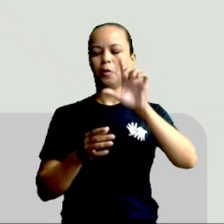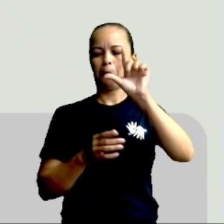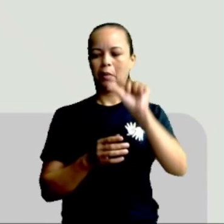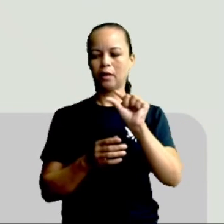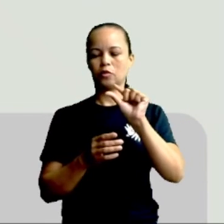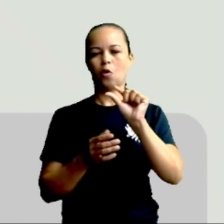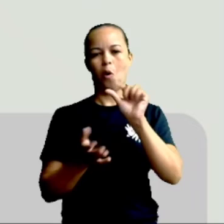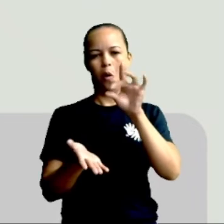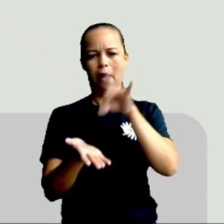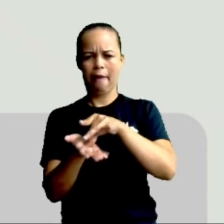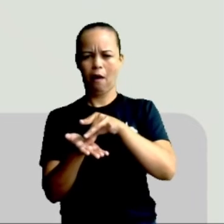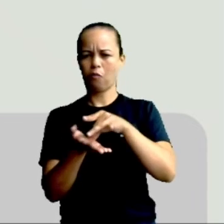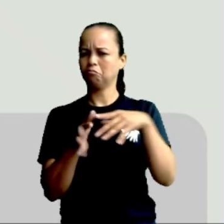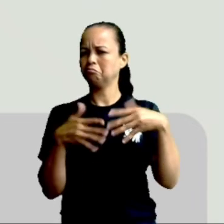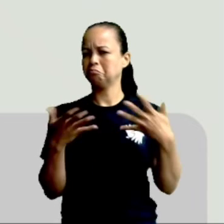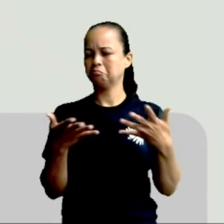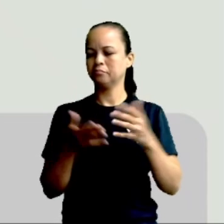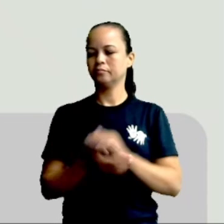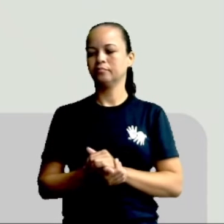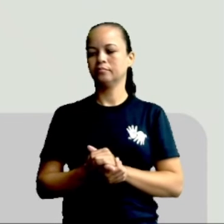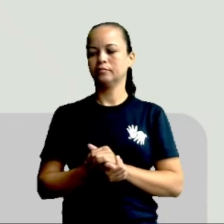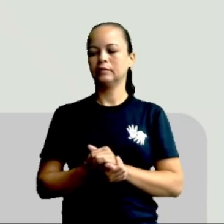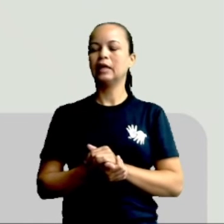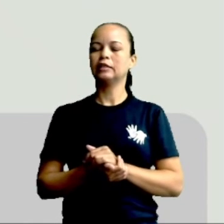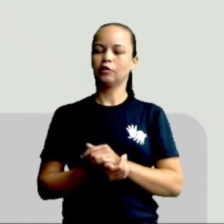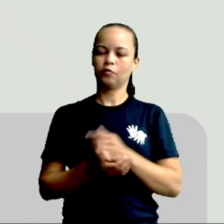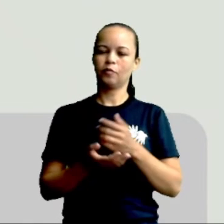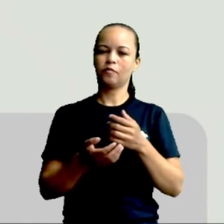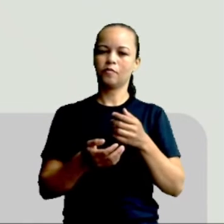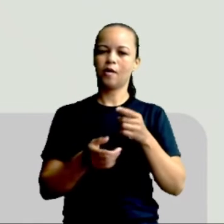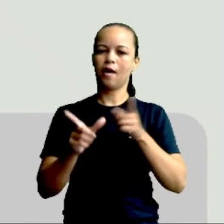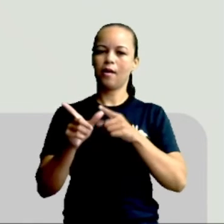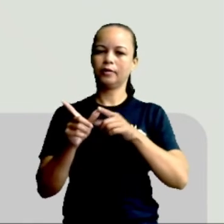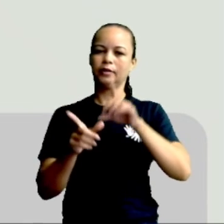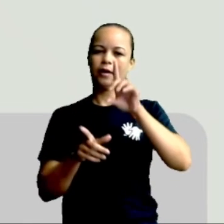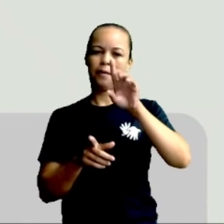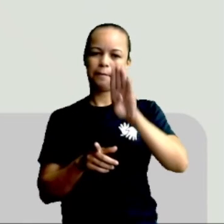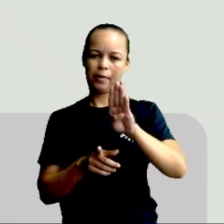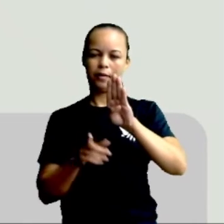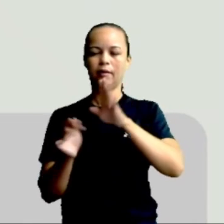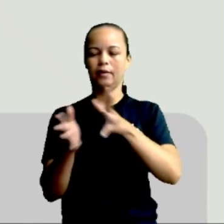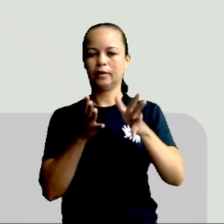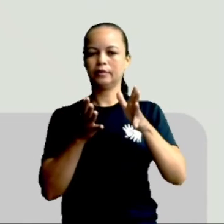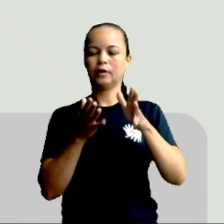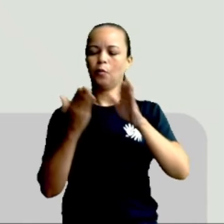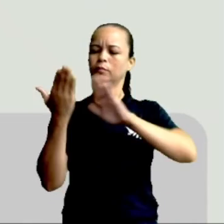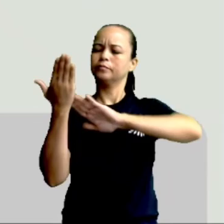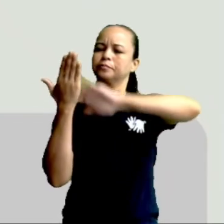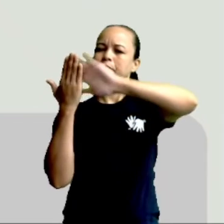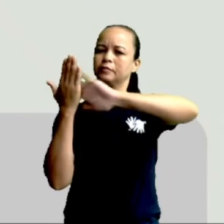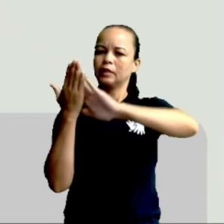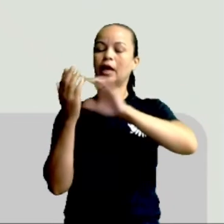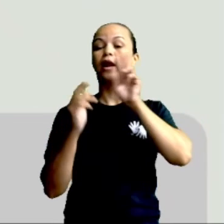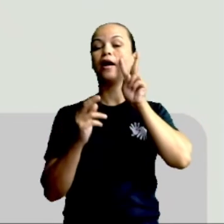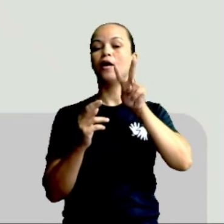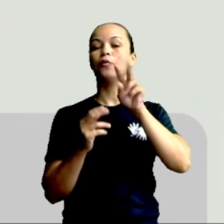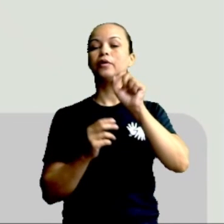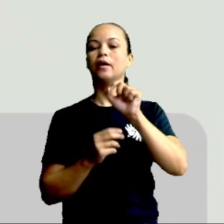vocês sabem. A alternativa é B. Lembra que eu falei para vocês, né? Sempre a imagem no espelho plano ela é